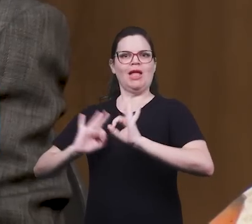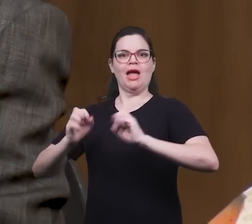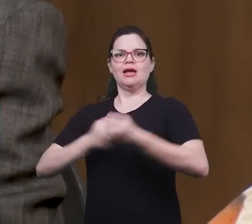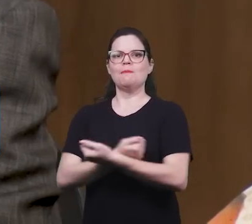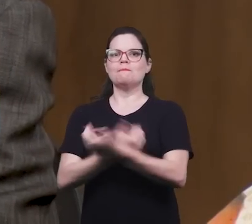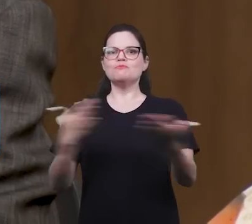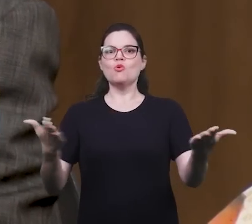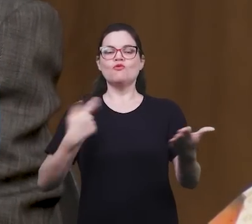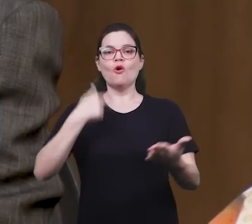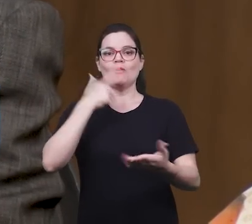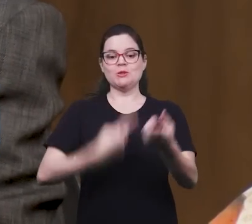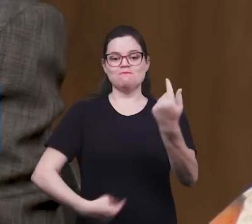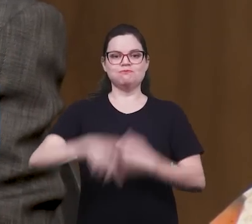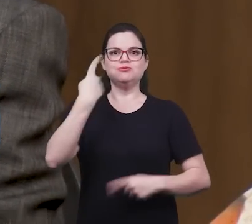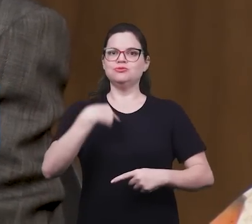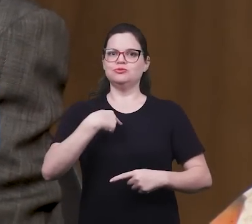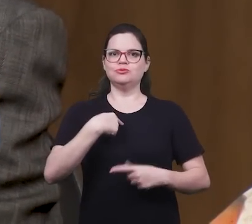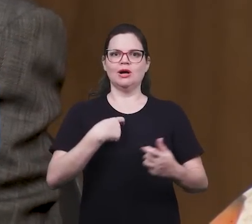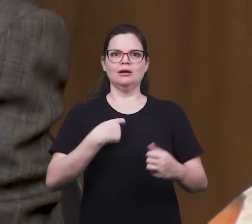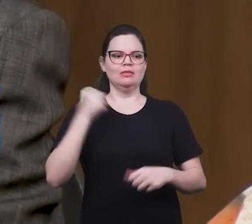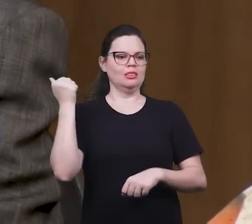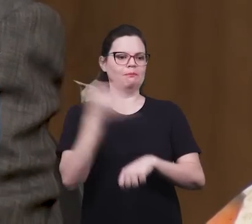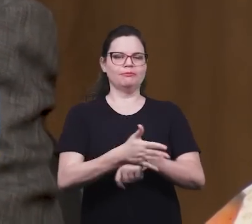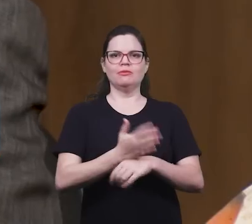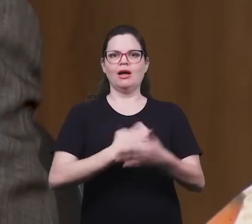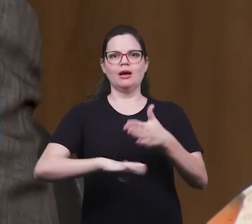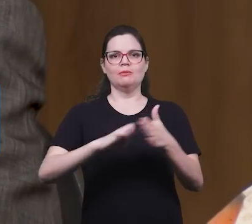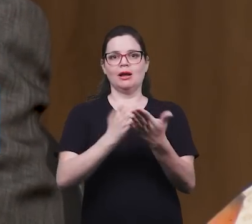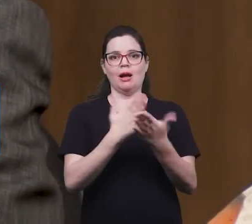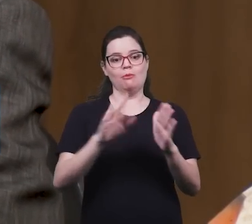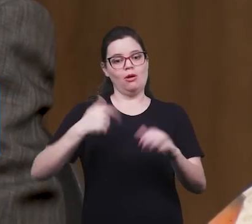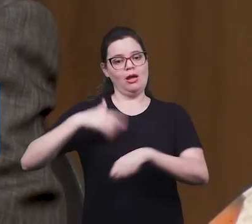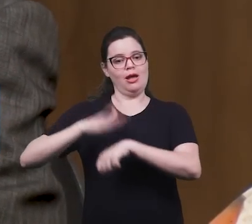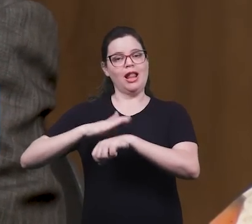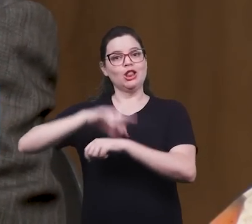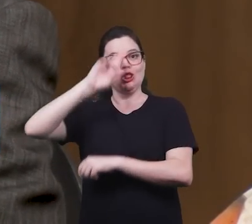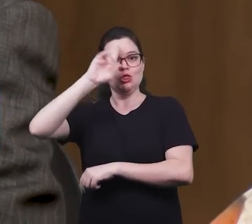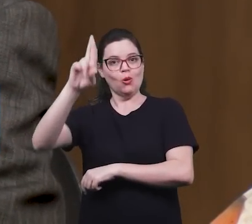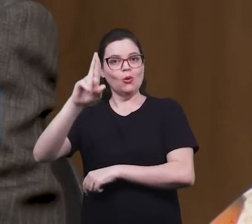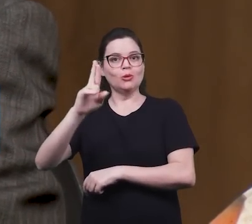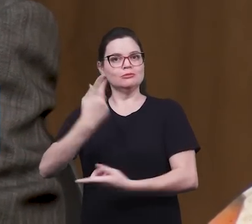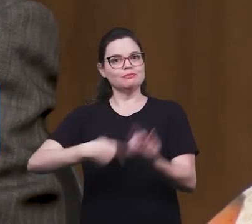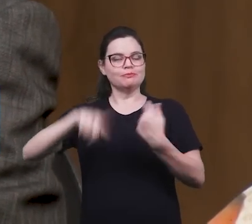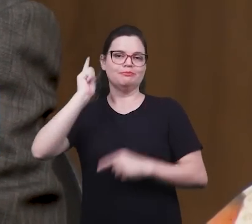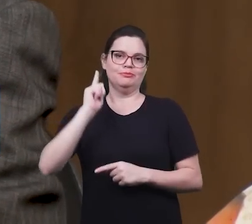muito focada naquilo que está fazendo. Eu costumo dizer que às vezes a pessoa pode